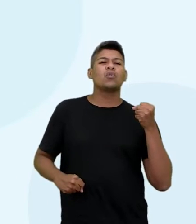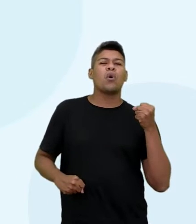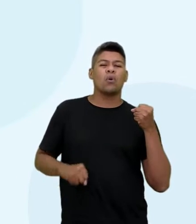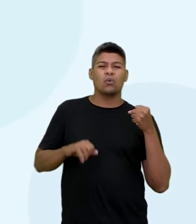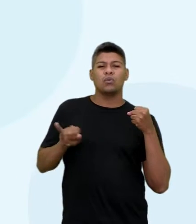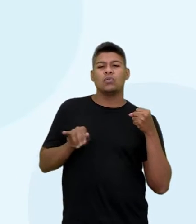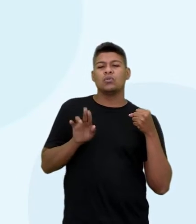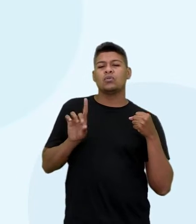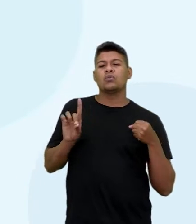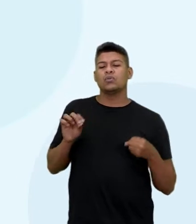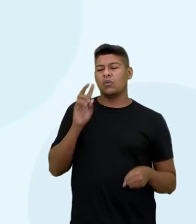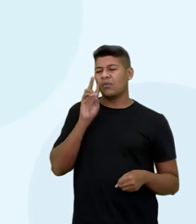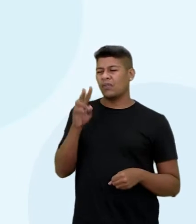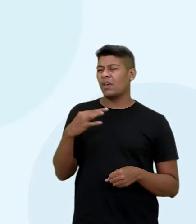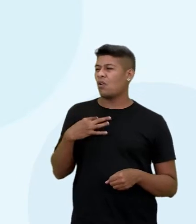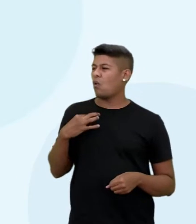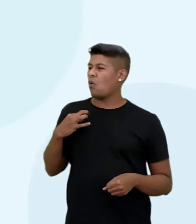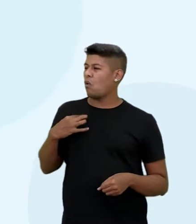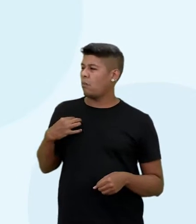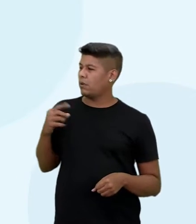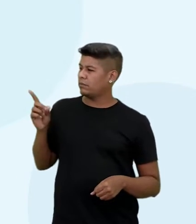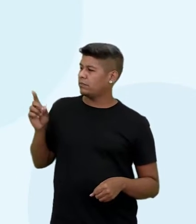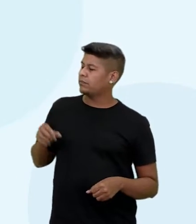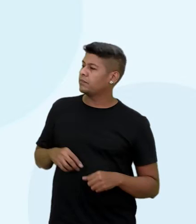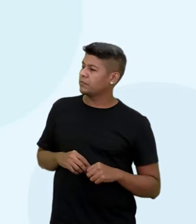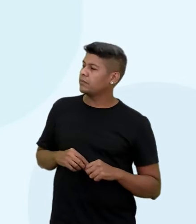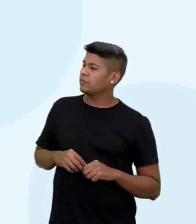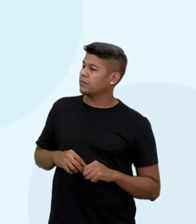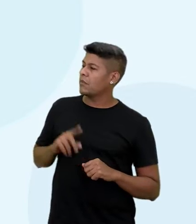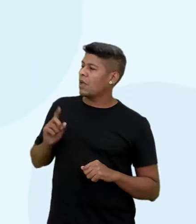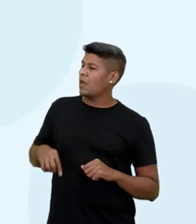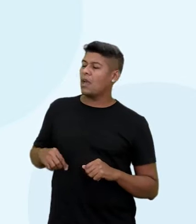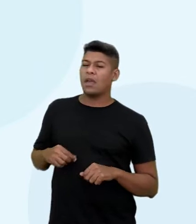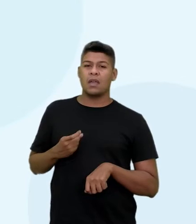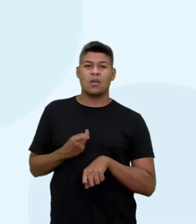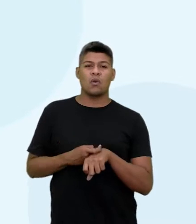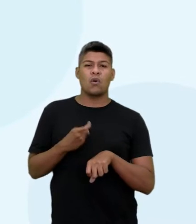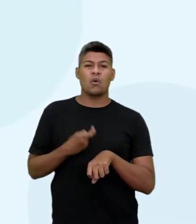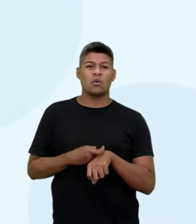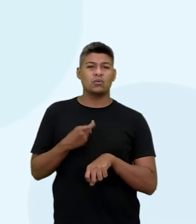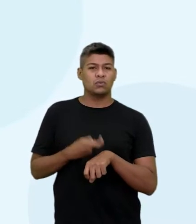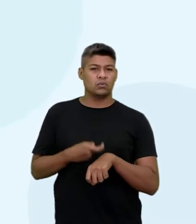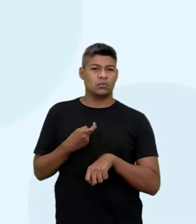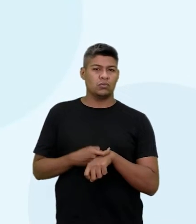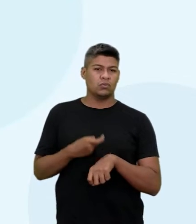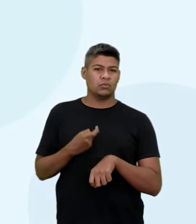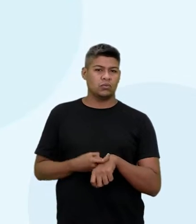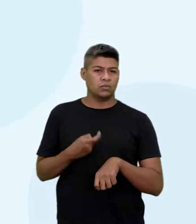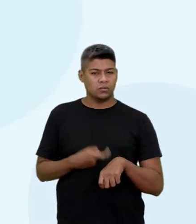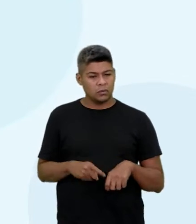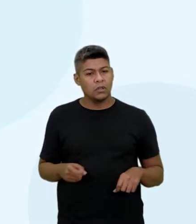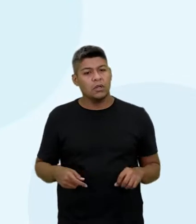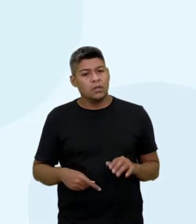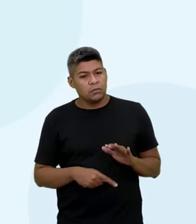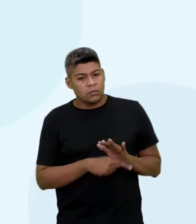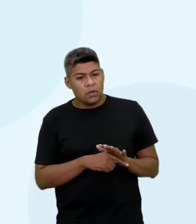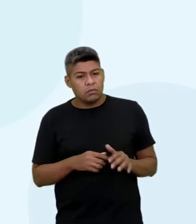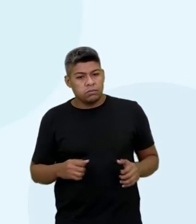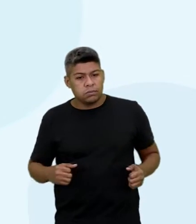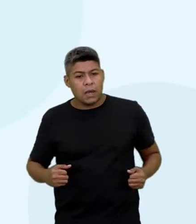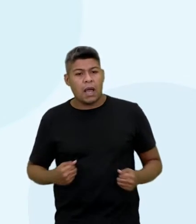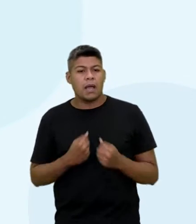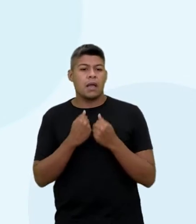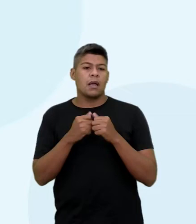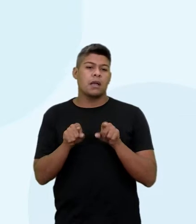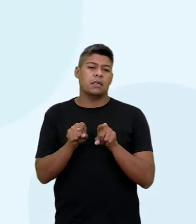você vê pelo próprio kimono, que é um kimono mais grosso, né? Um kimono que serve para agarrar também. Você